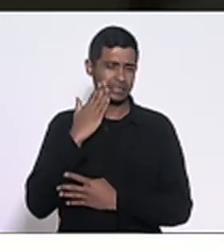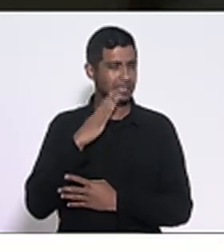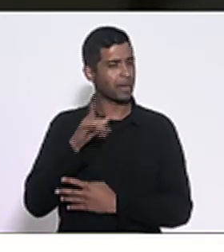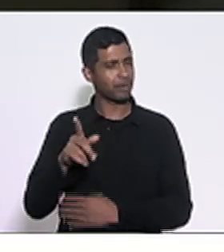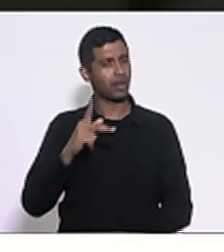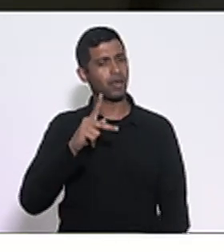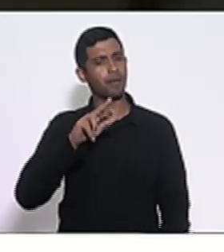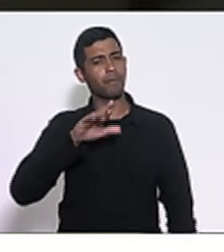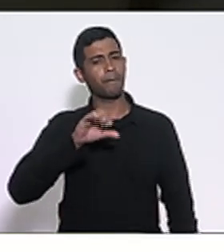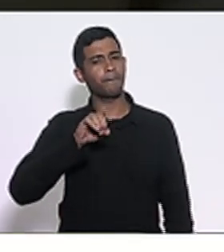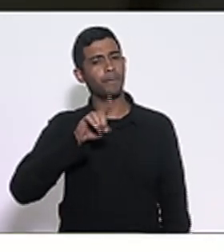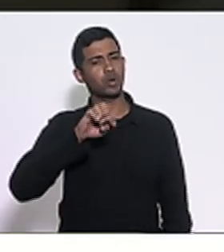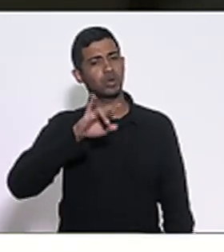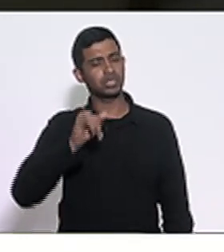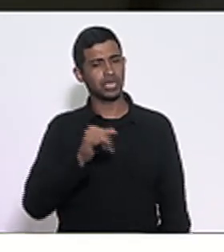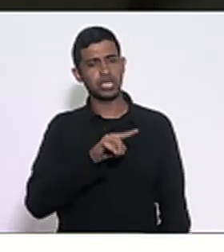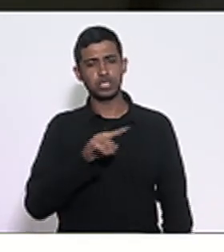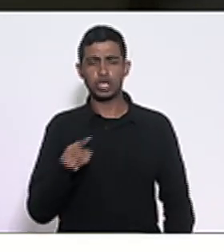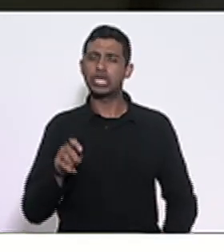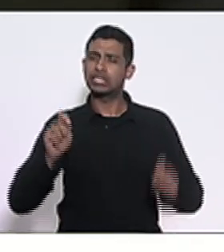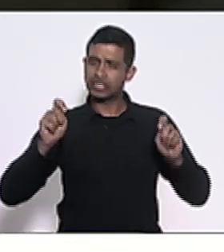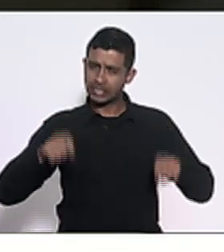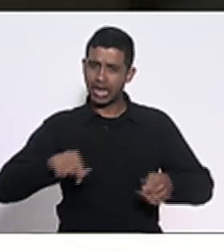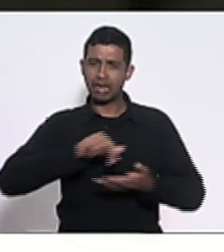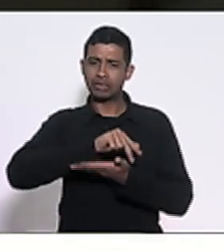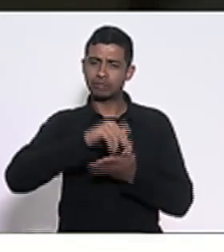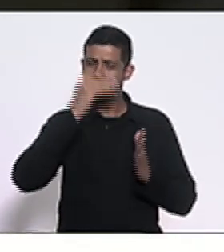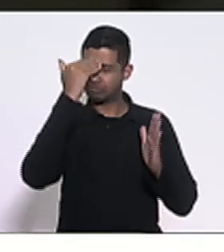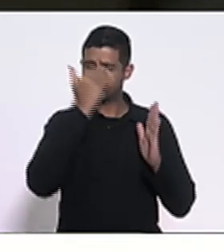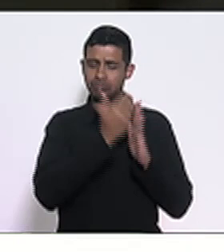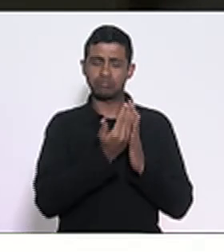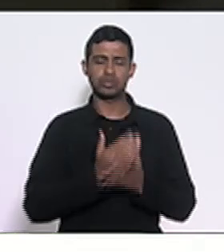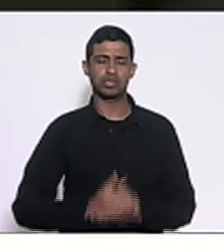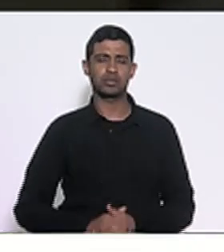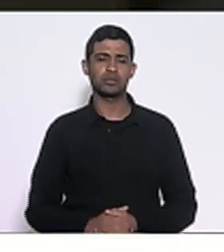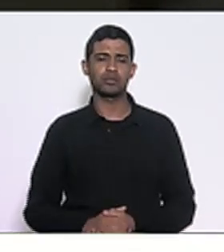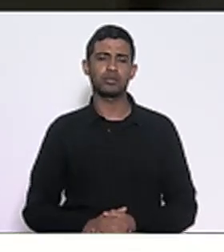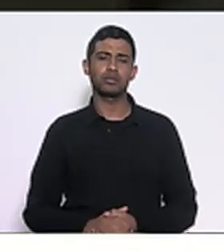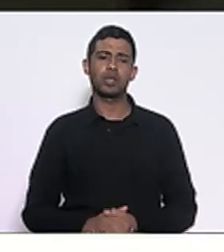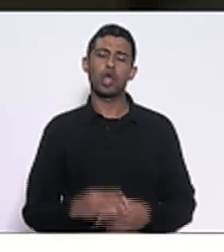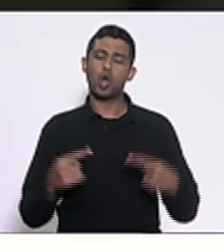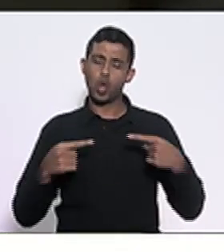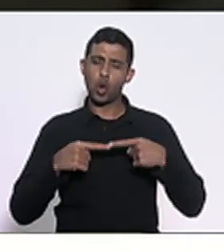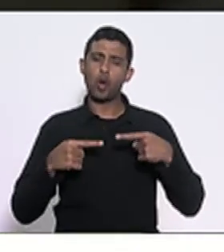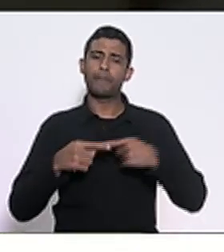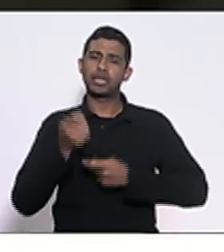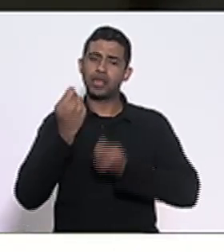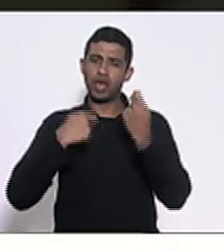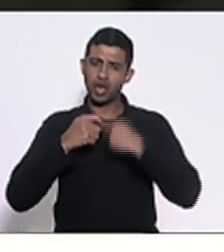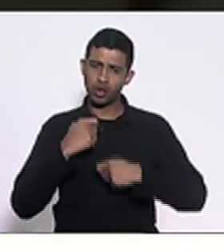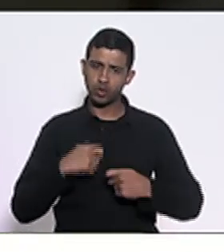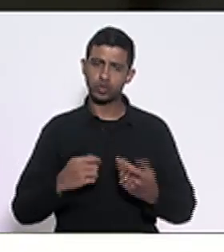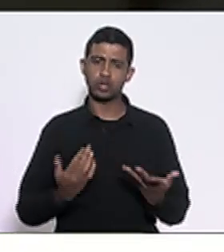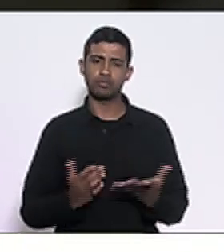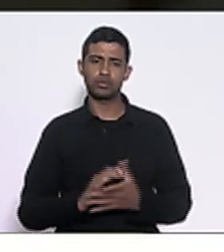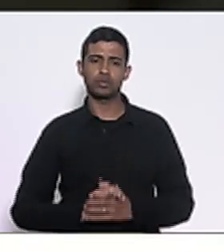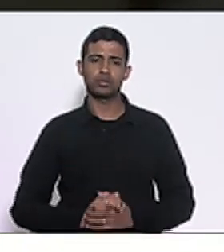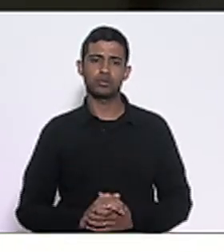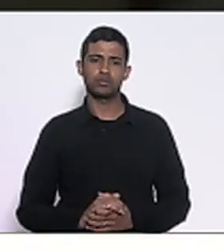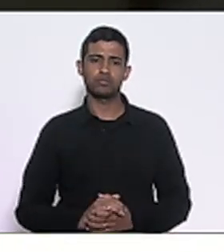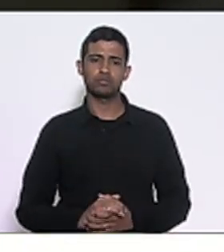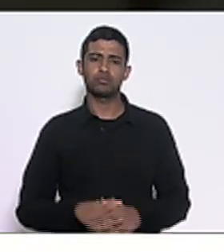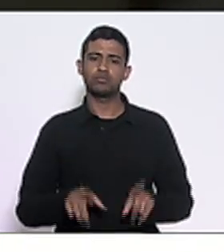diversos aspectos, né, tanto da economicidade quanto